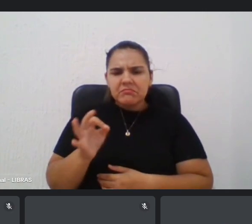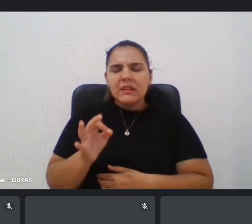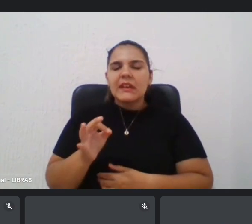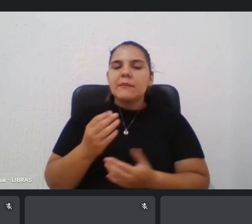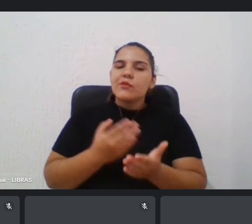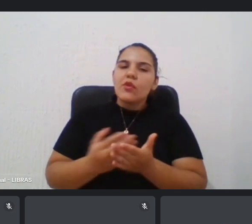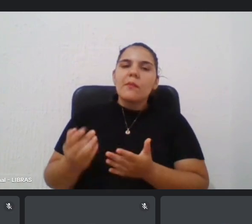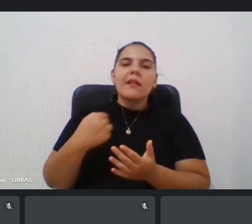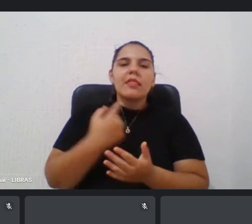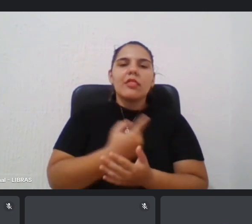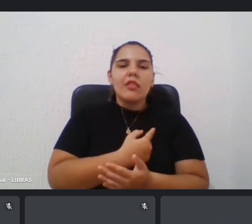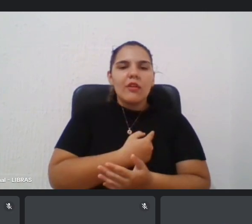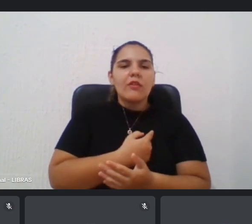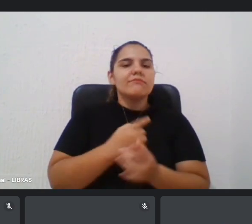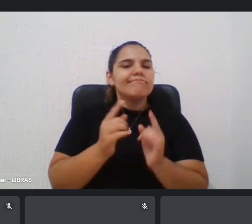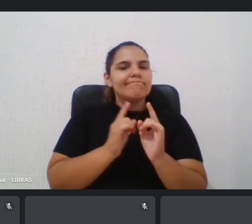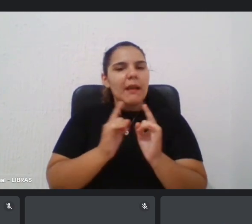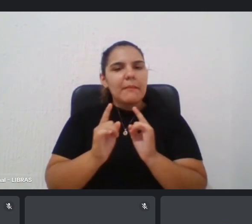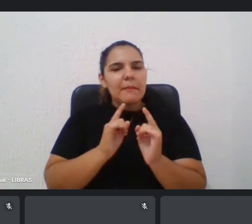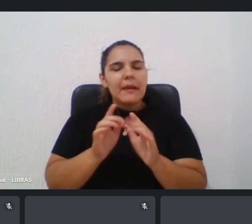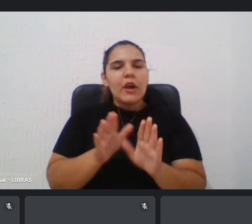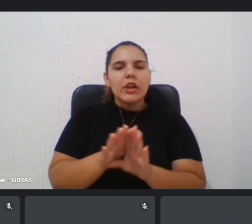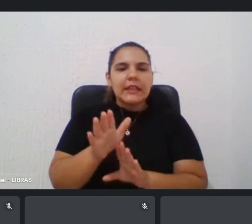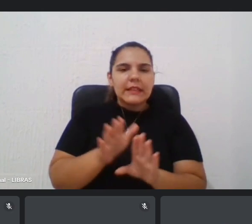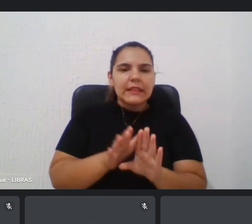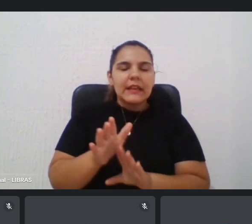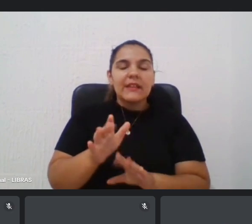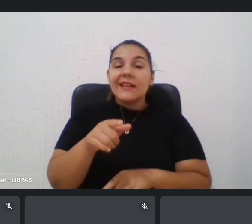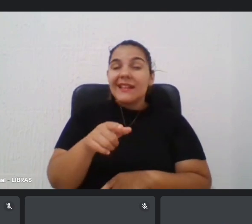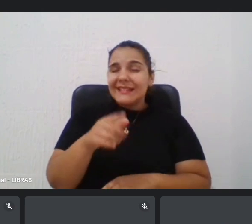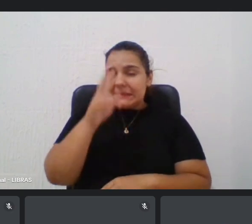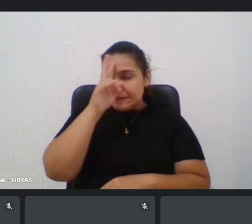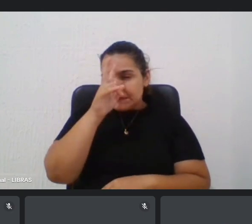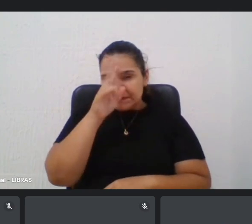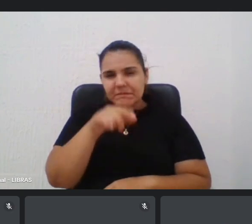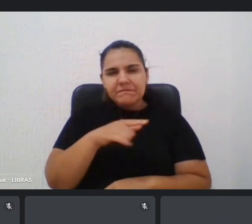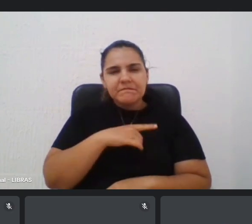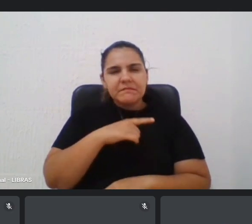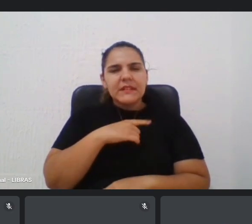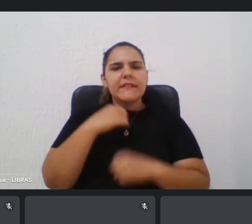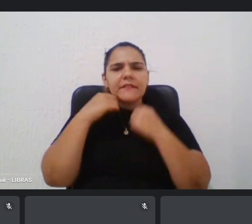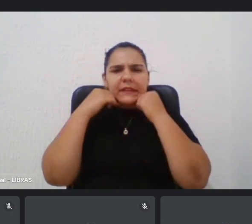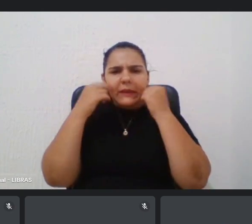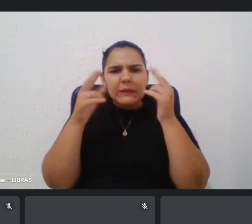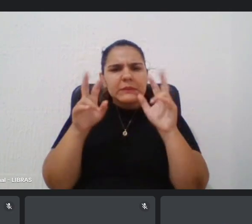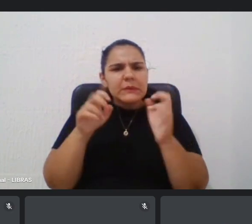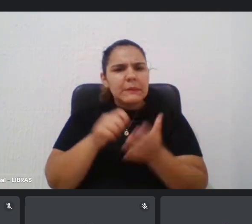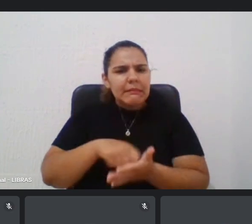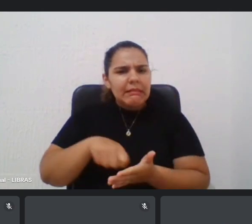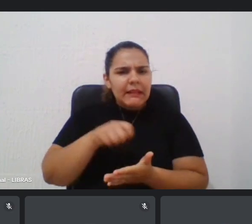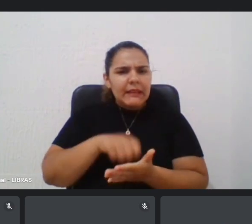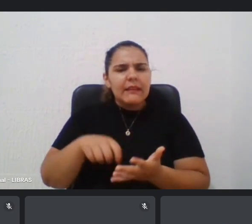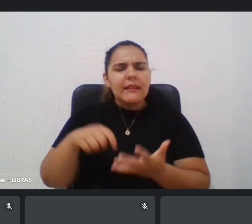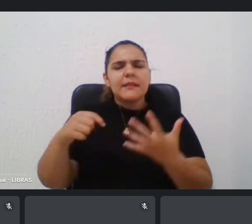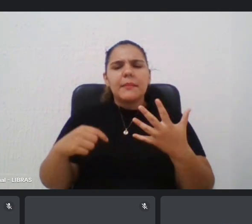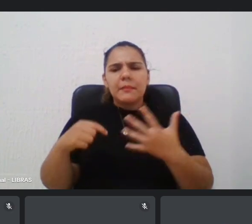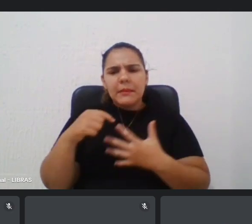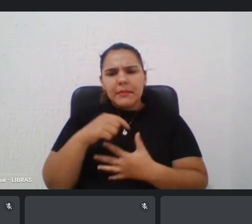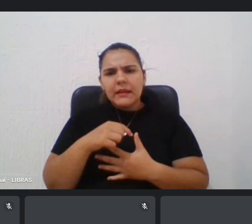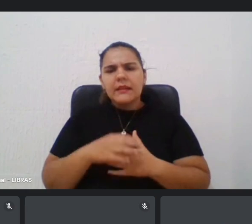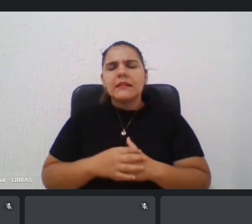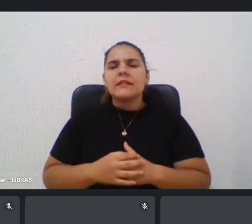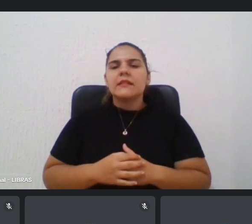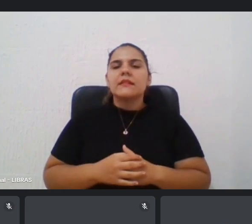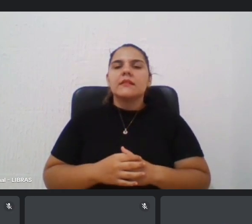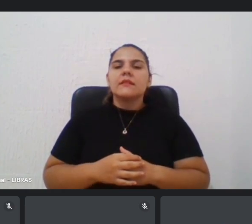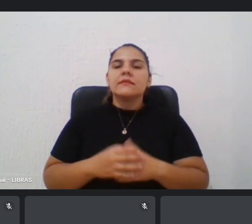-lo a escrever melhor. Ele tinha vergonha da letra dele. A gente deu uma caligrafia, acompanhava com ele para ele estar junto. E foi